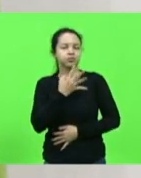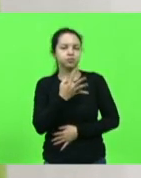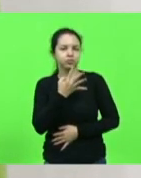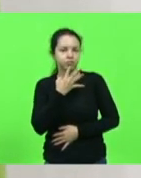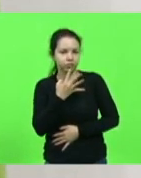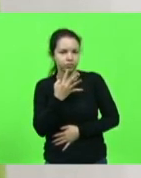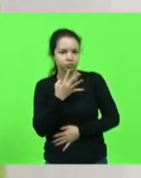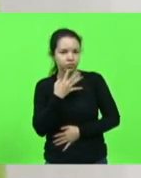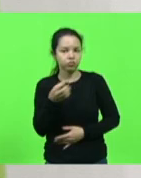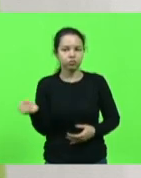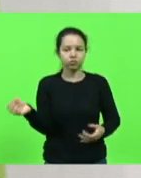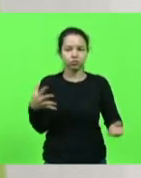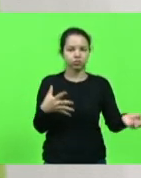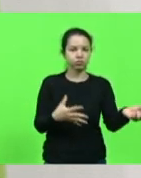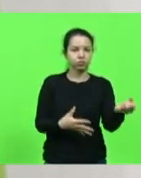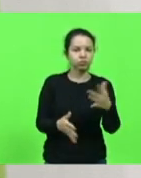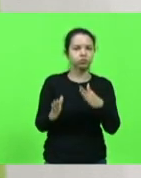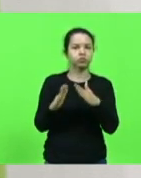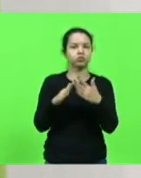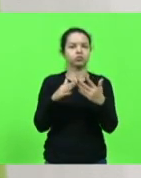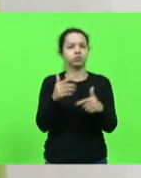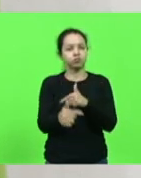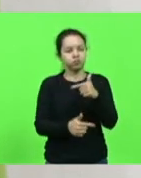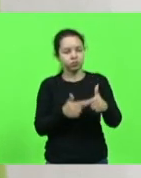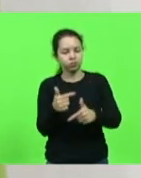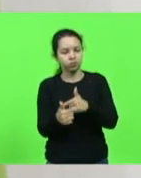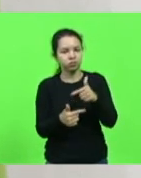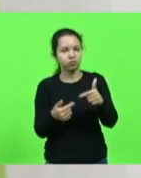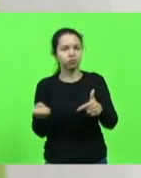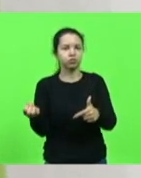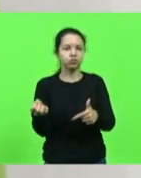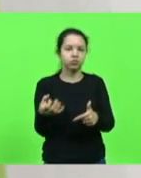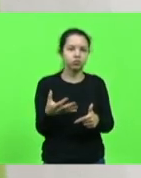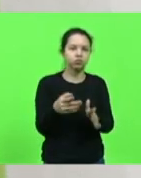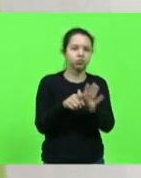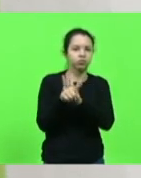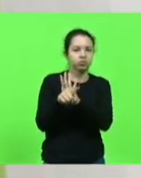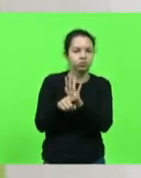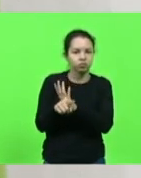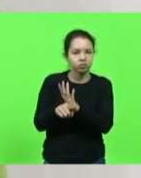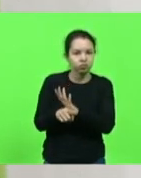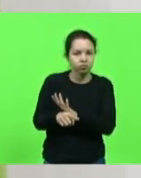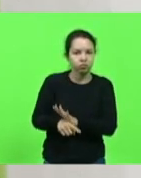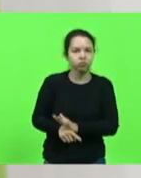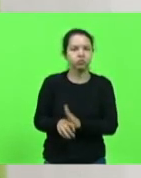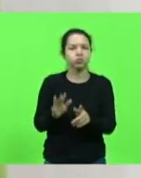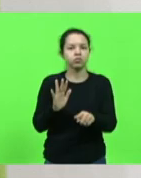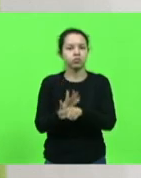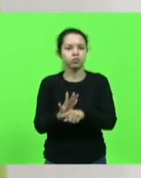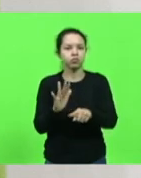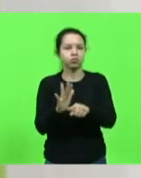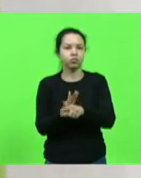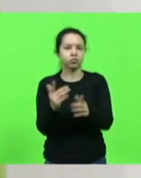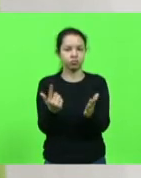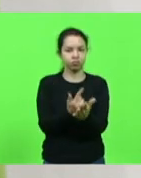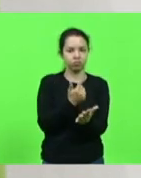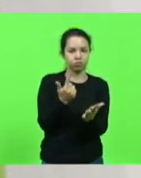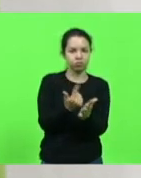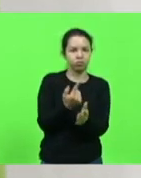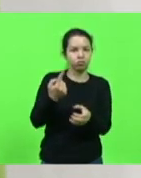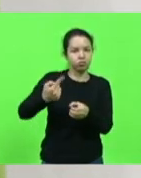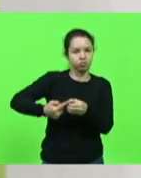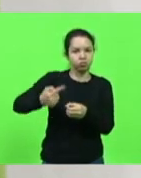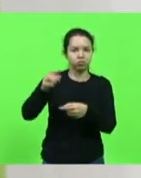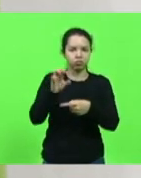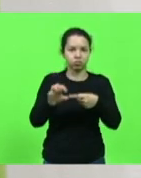os novos trabalhos, as novas pesquisas, as novas contribuições literárias, seja na cidade de